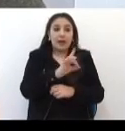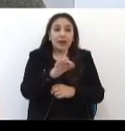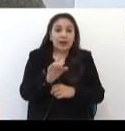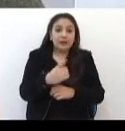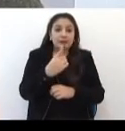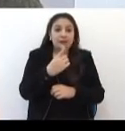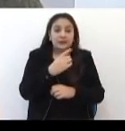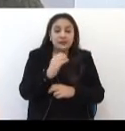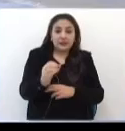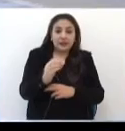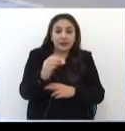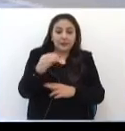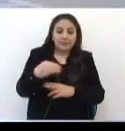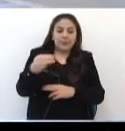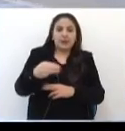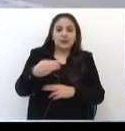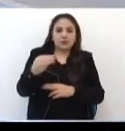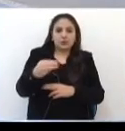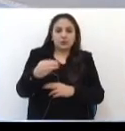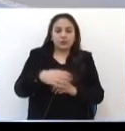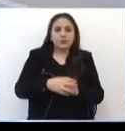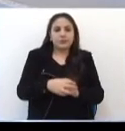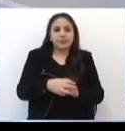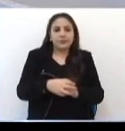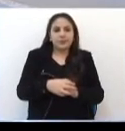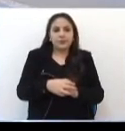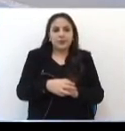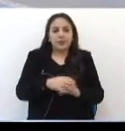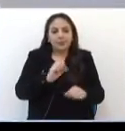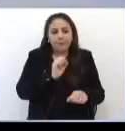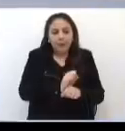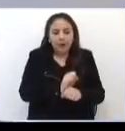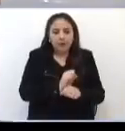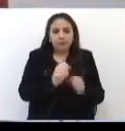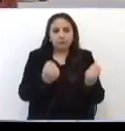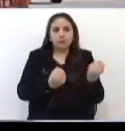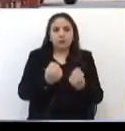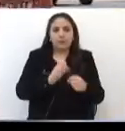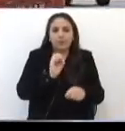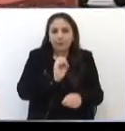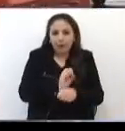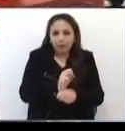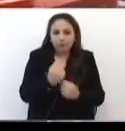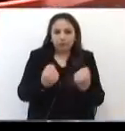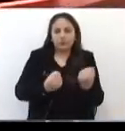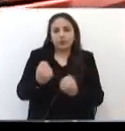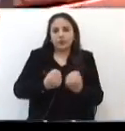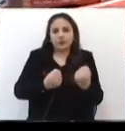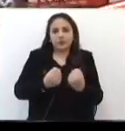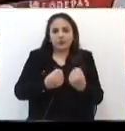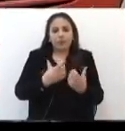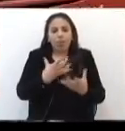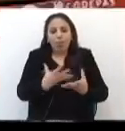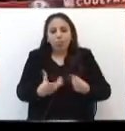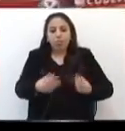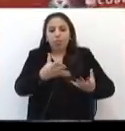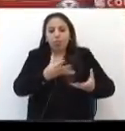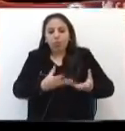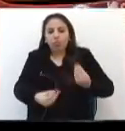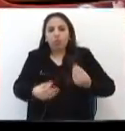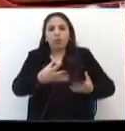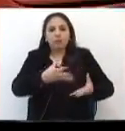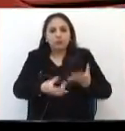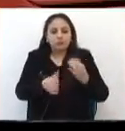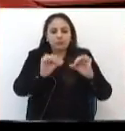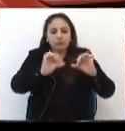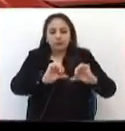cada 80, 100 metros arranca, arranca, por si só, ele vai se terminando, né? Vai